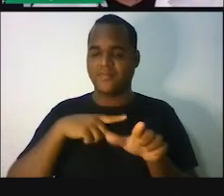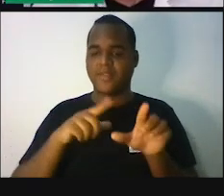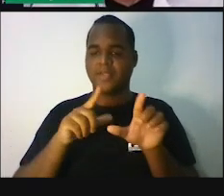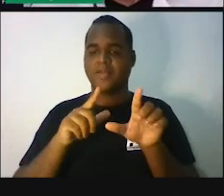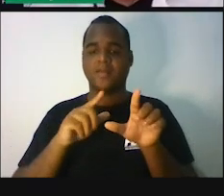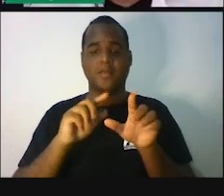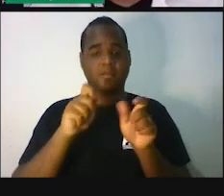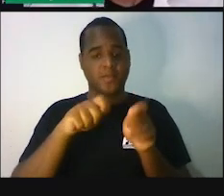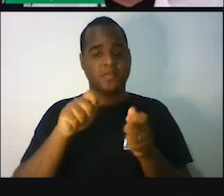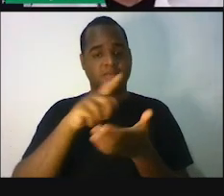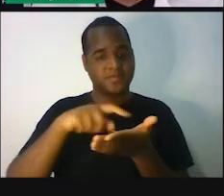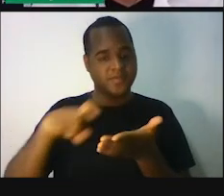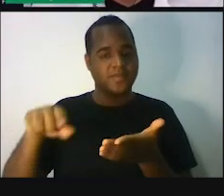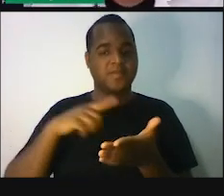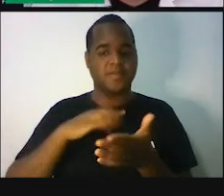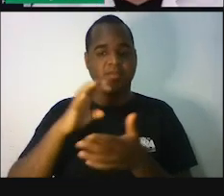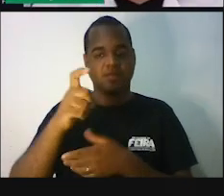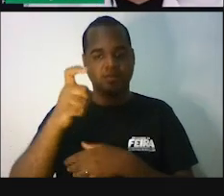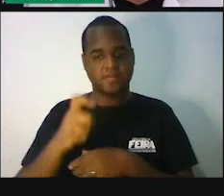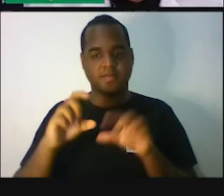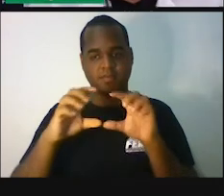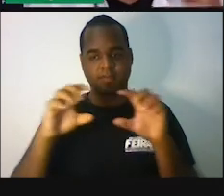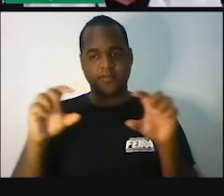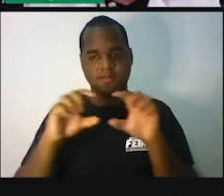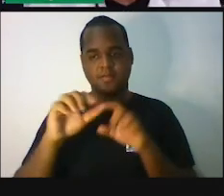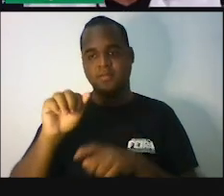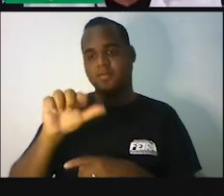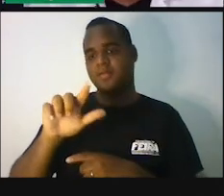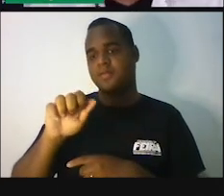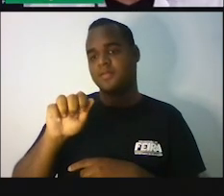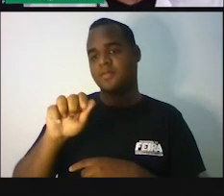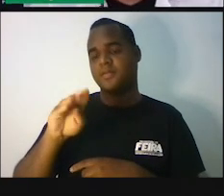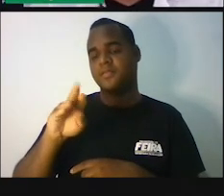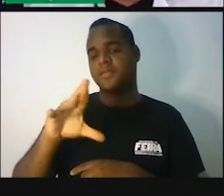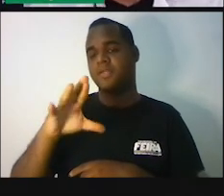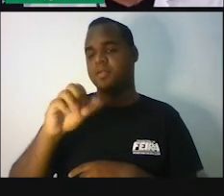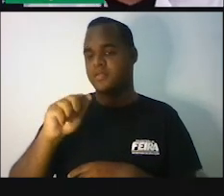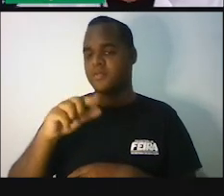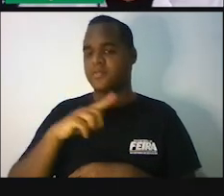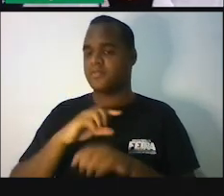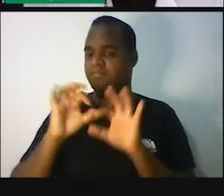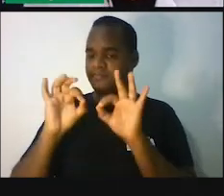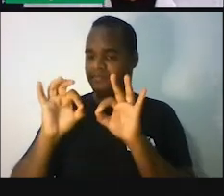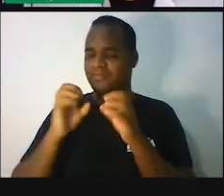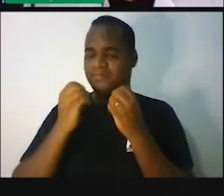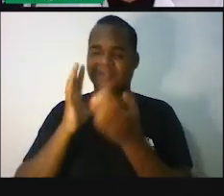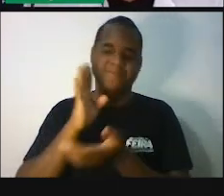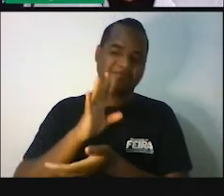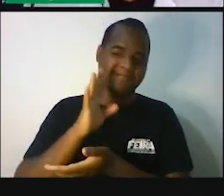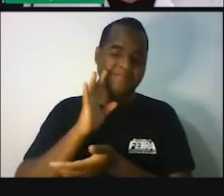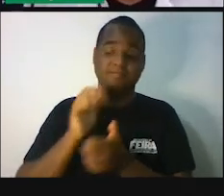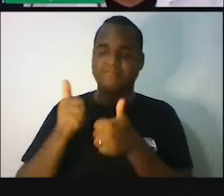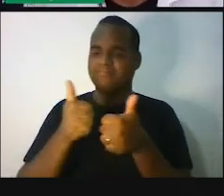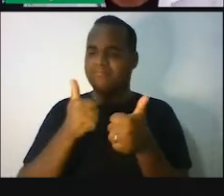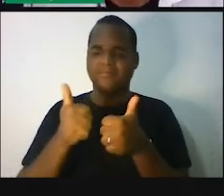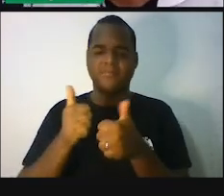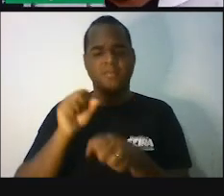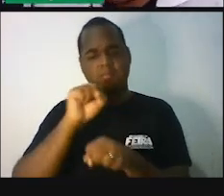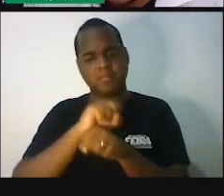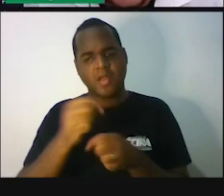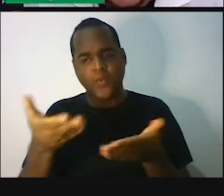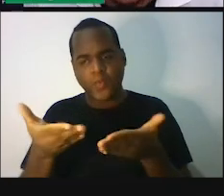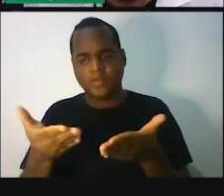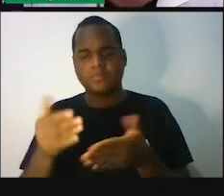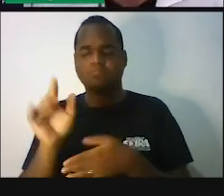conseguiu escrever expressões algébricas. Bacana? Massa? Bom, mas não pare por aqui,